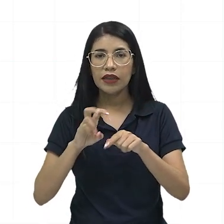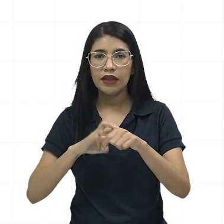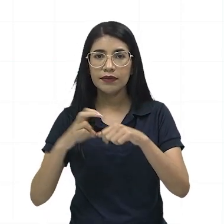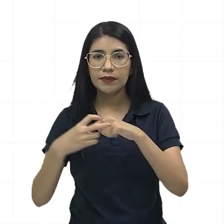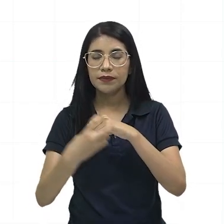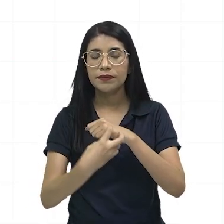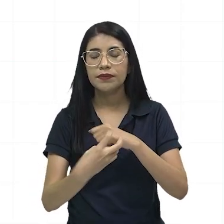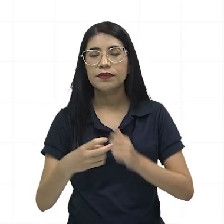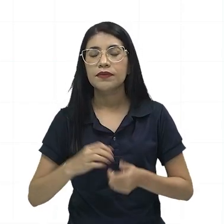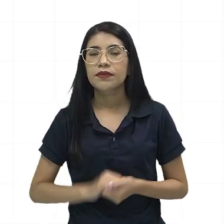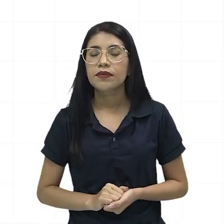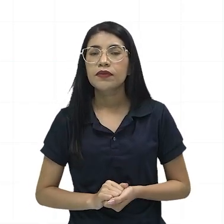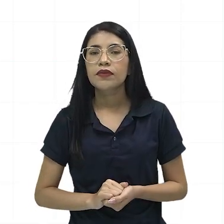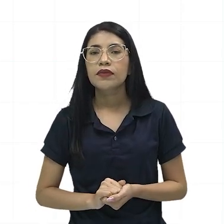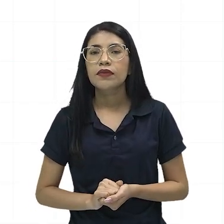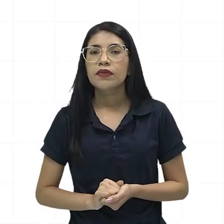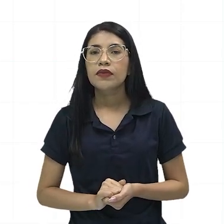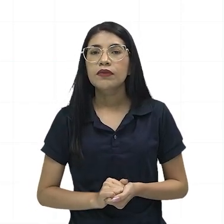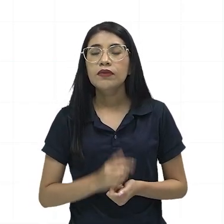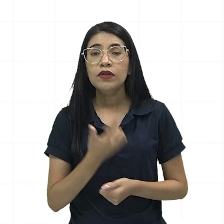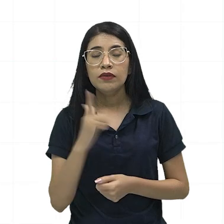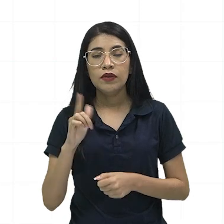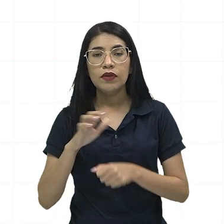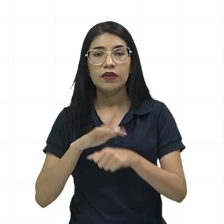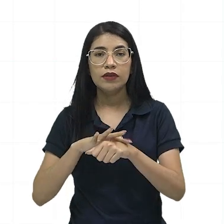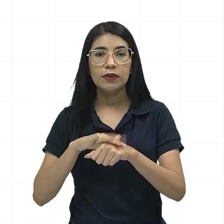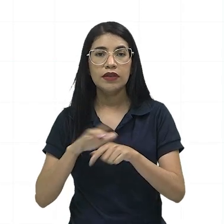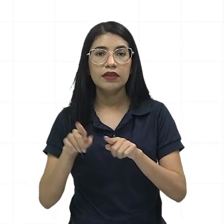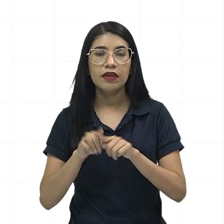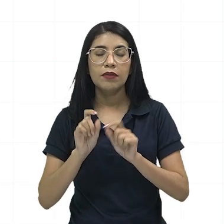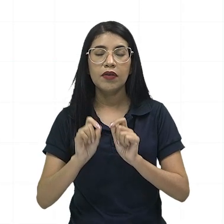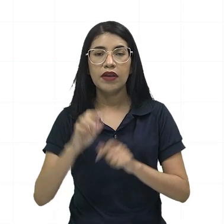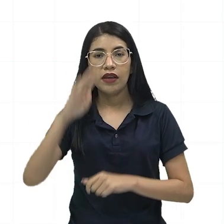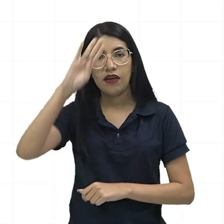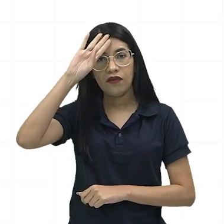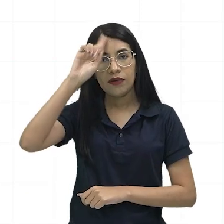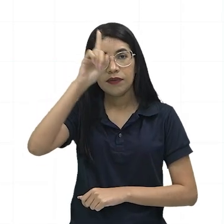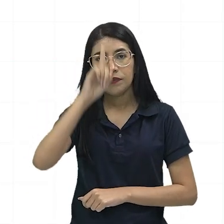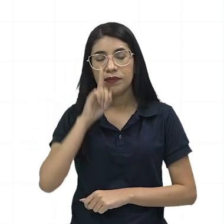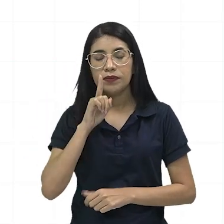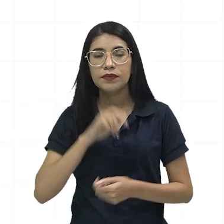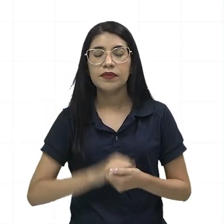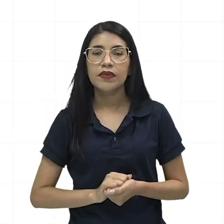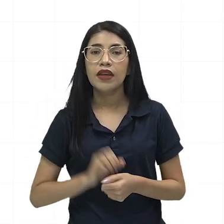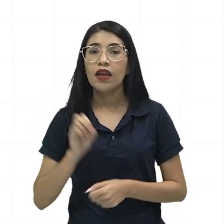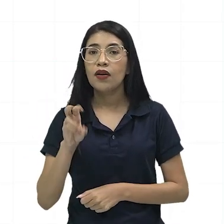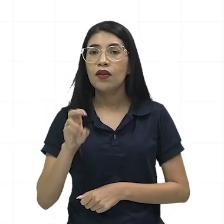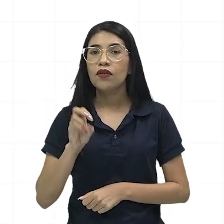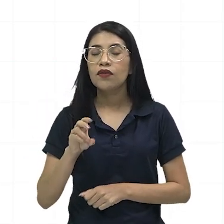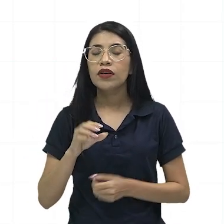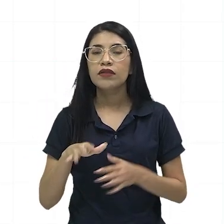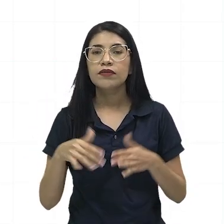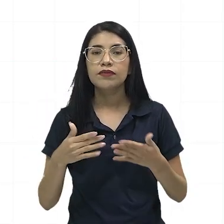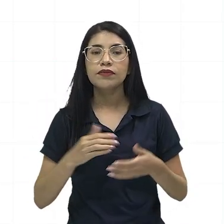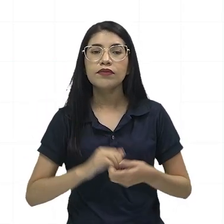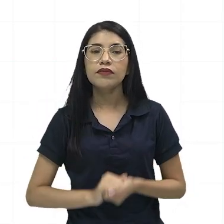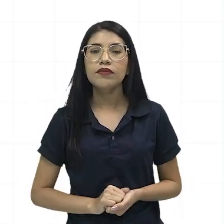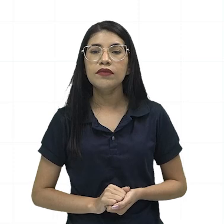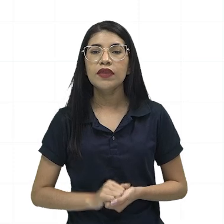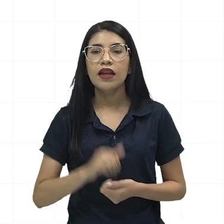E a gente vai falar aí de mais uma doença, né, que é a febre amarela. O vírus causador da febre amarela é o